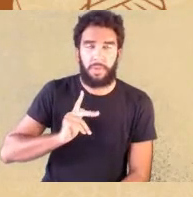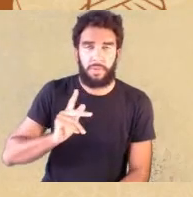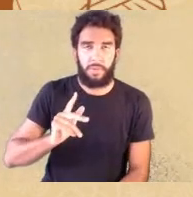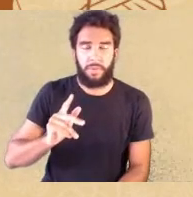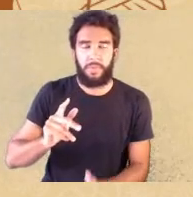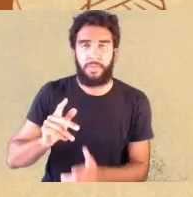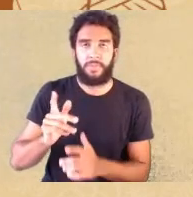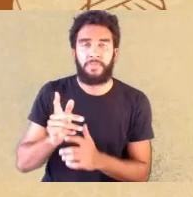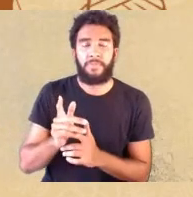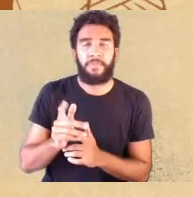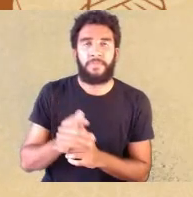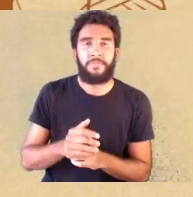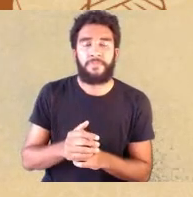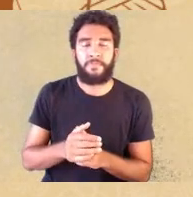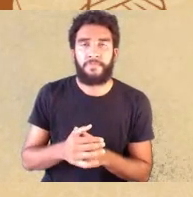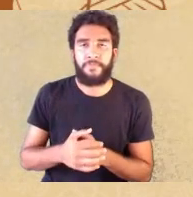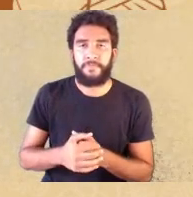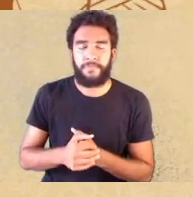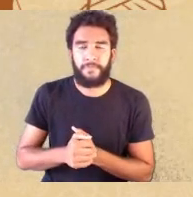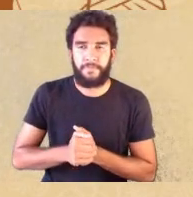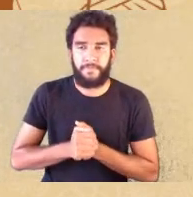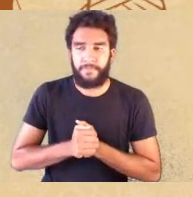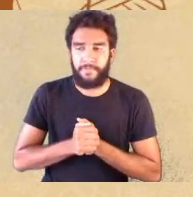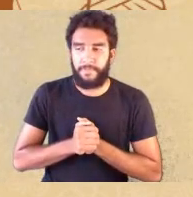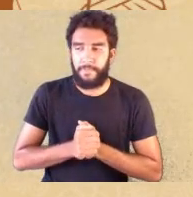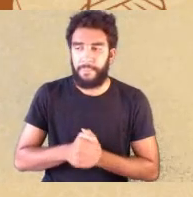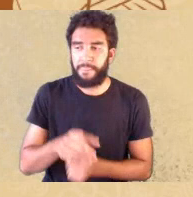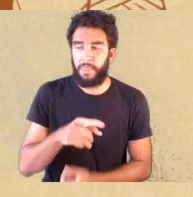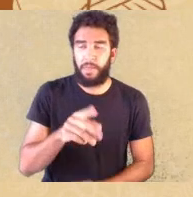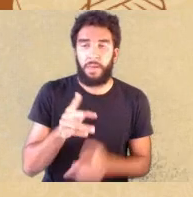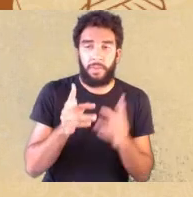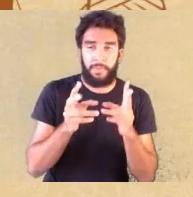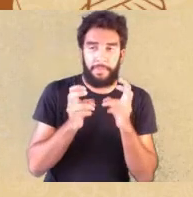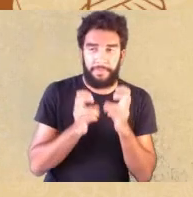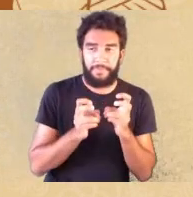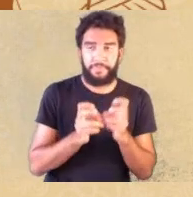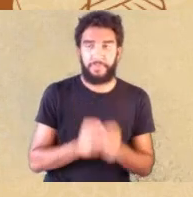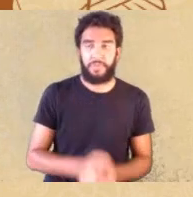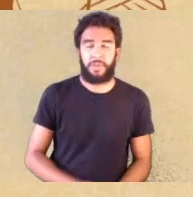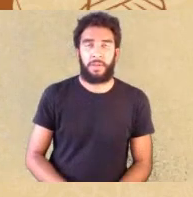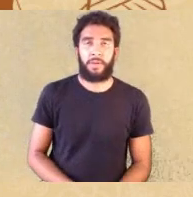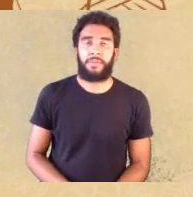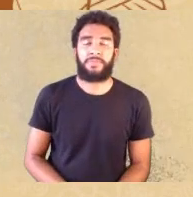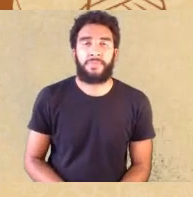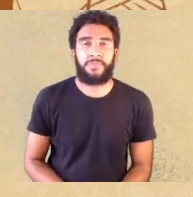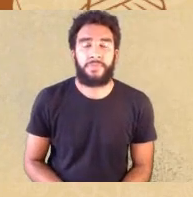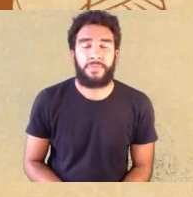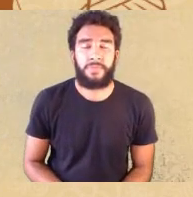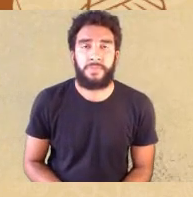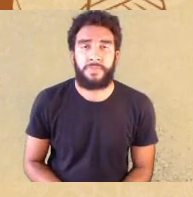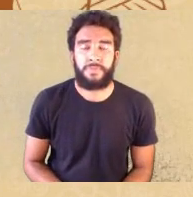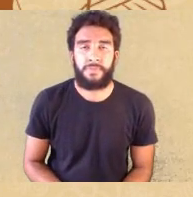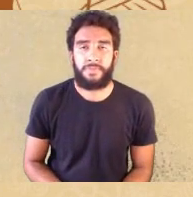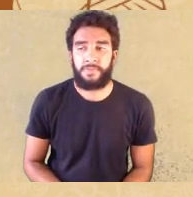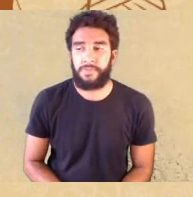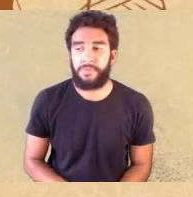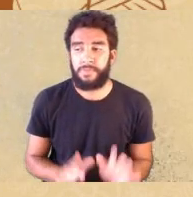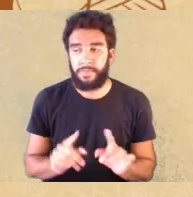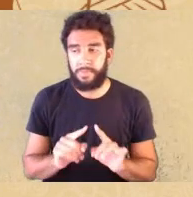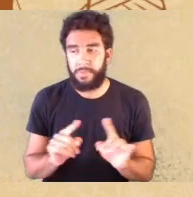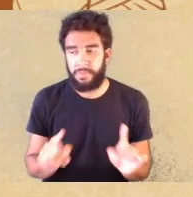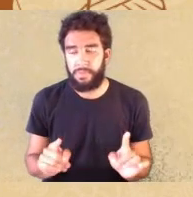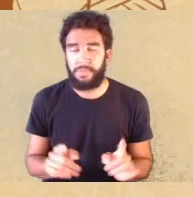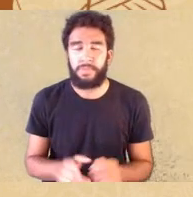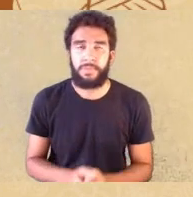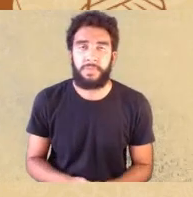nas várias dimensões. Quando for na ideação suicida, vocês vão ver o impacto. Mas ali, particularmente aqui, a gente vai